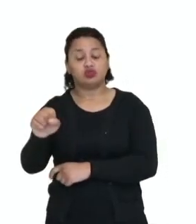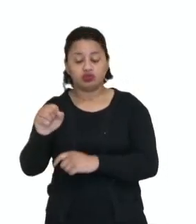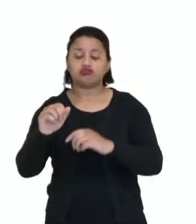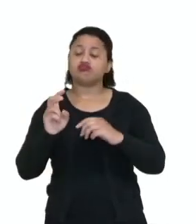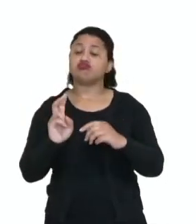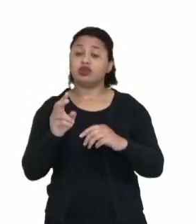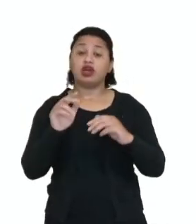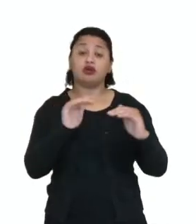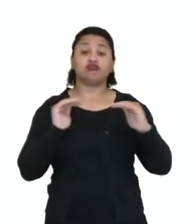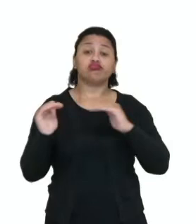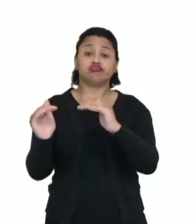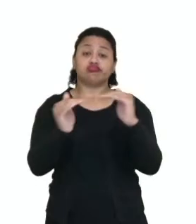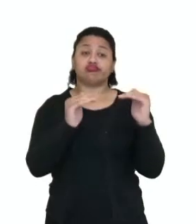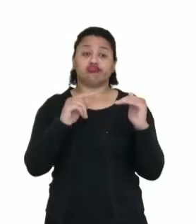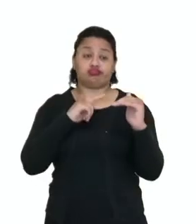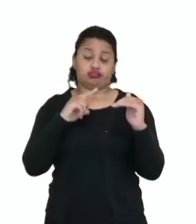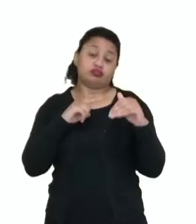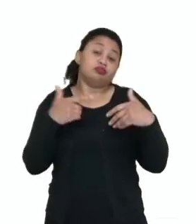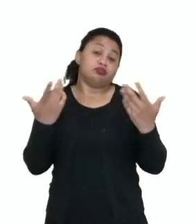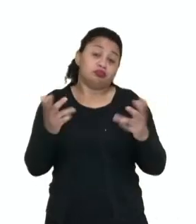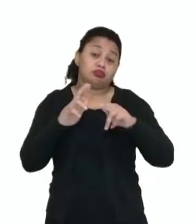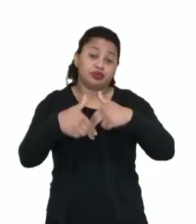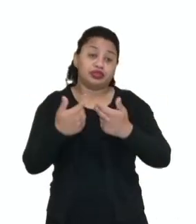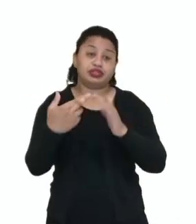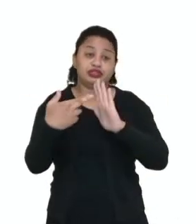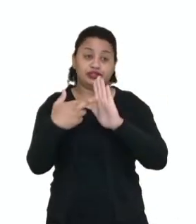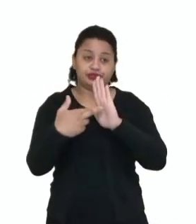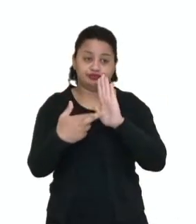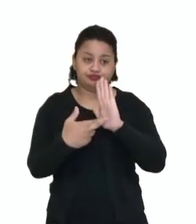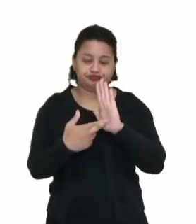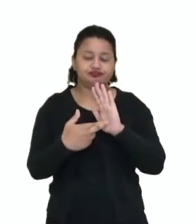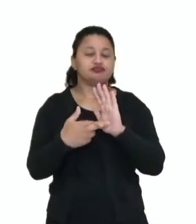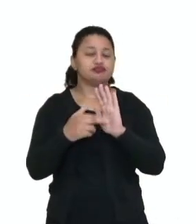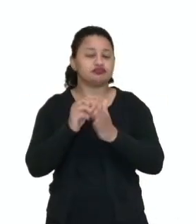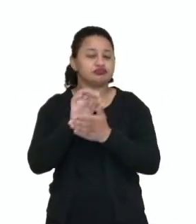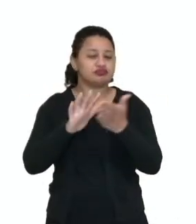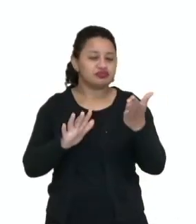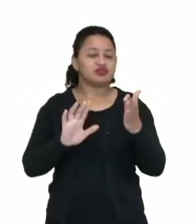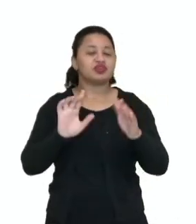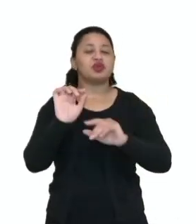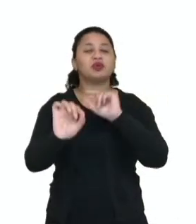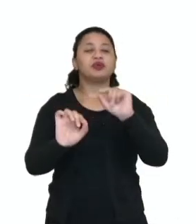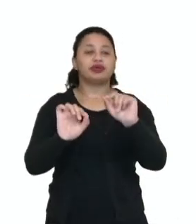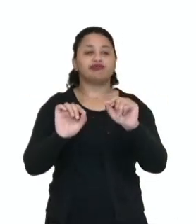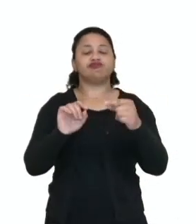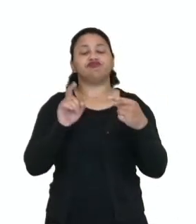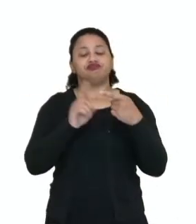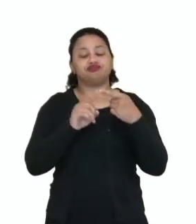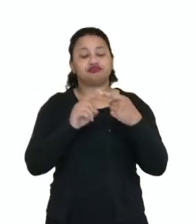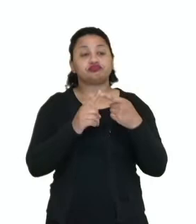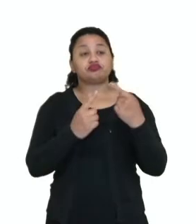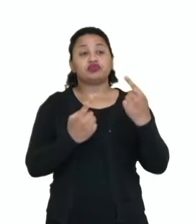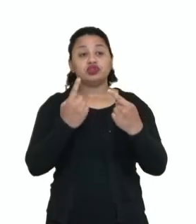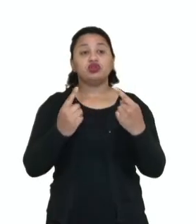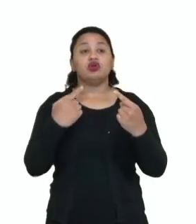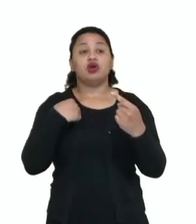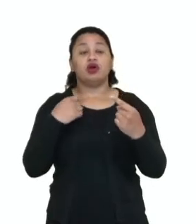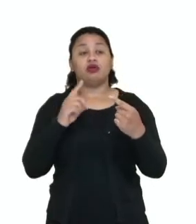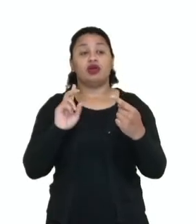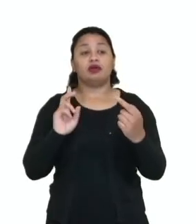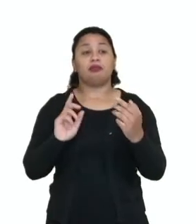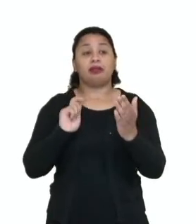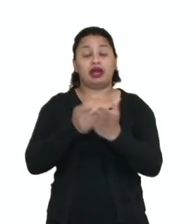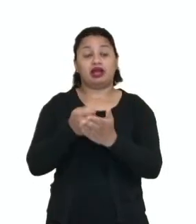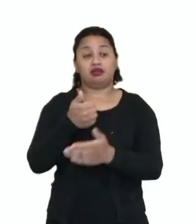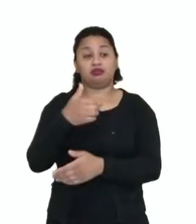esse padrão, então eu chamo de regra, lei de formação. Que deste exercício que nós precisamos saber? Qual o preço de 10 litros de